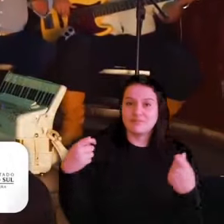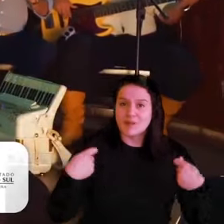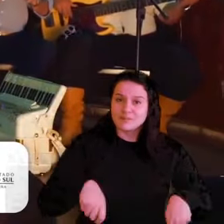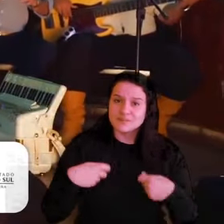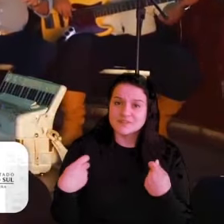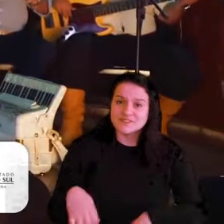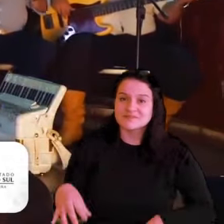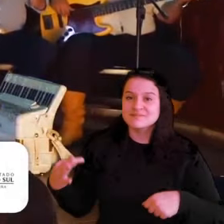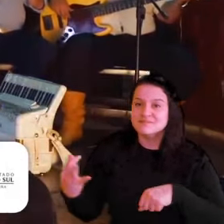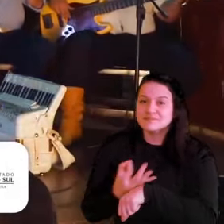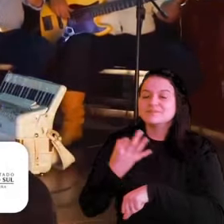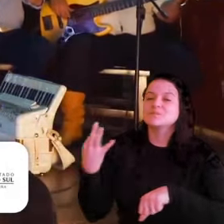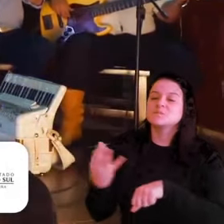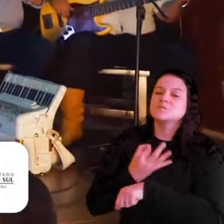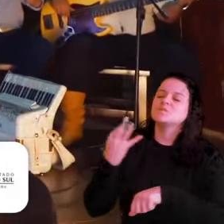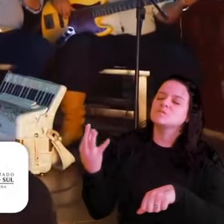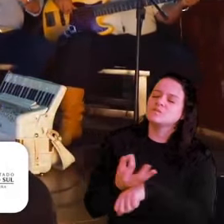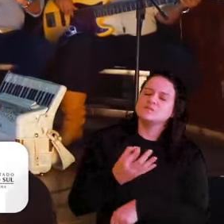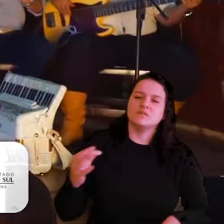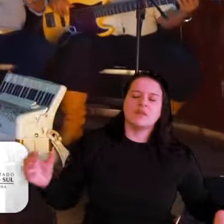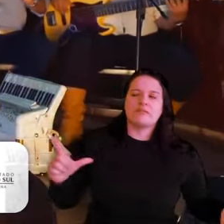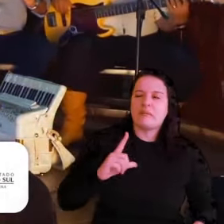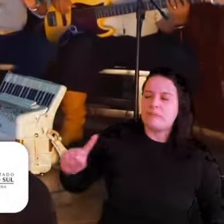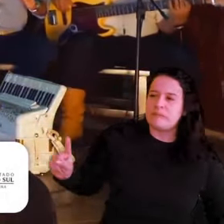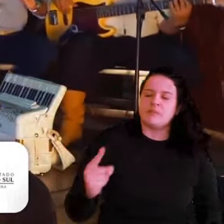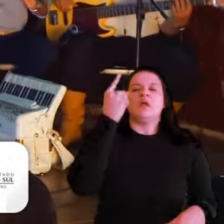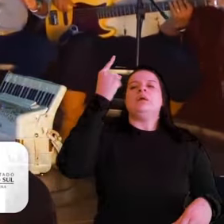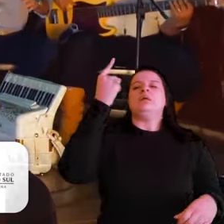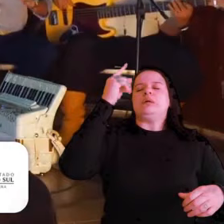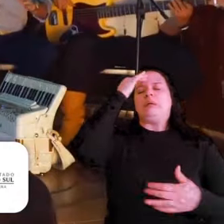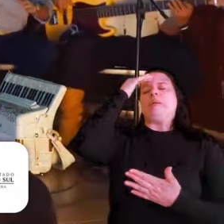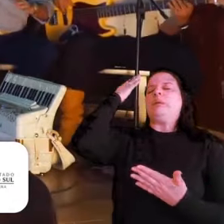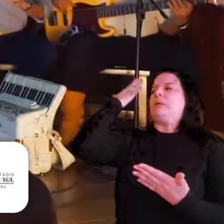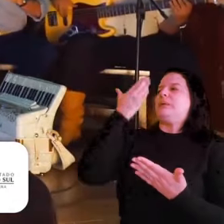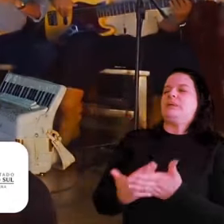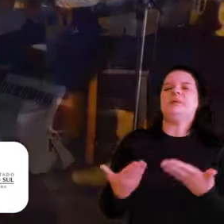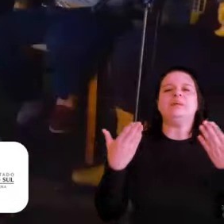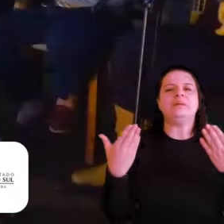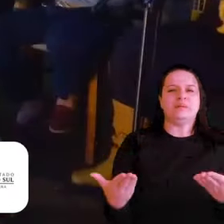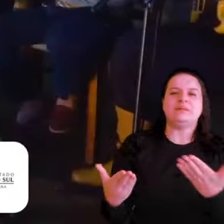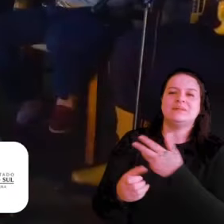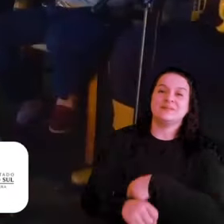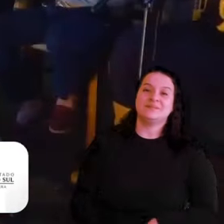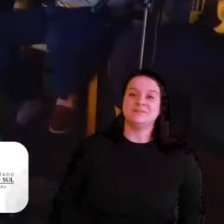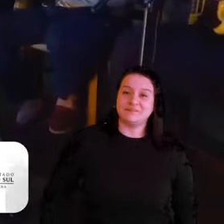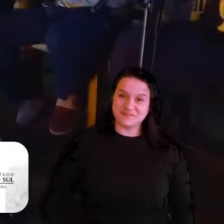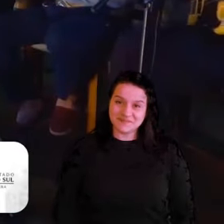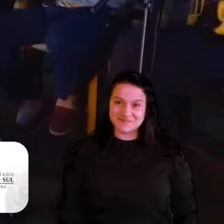magoal. Tem que ser firme e traiçoeiro, sempre o golpe primeiro, dá confiança ao